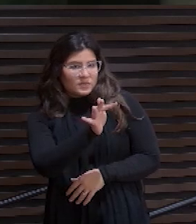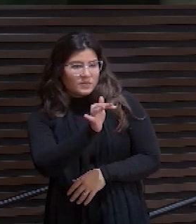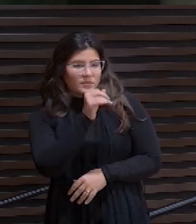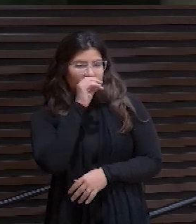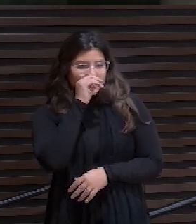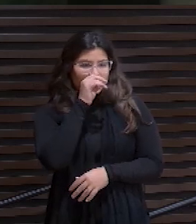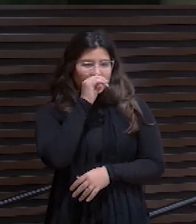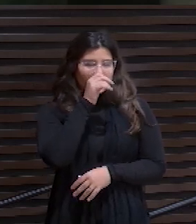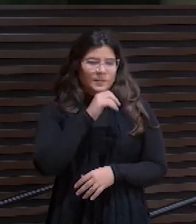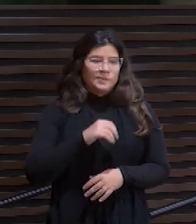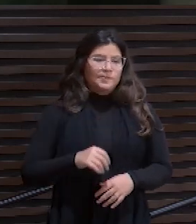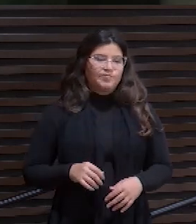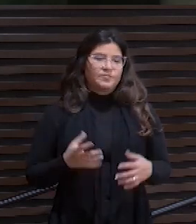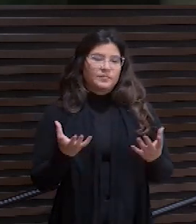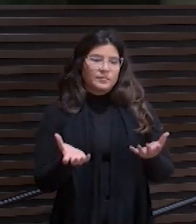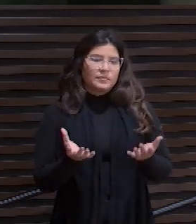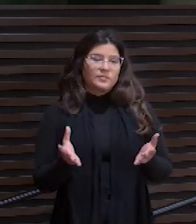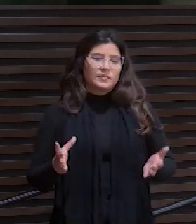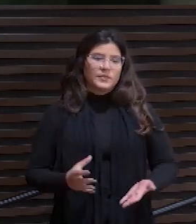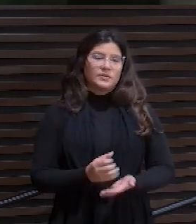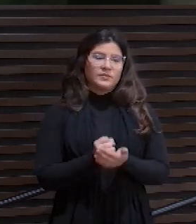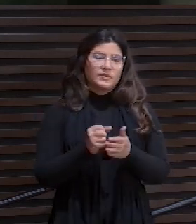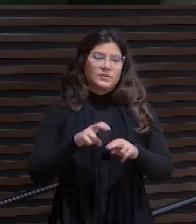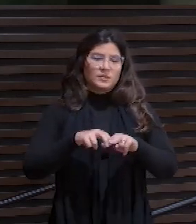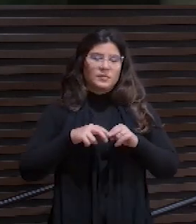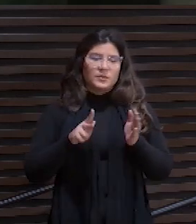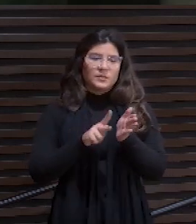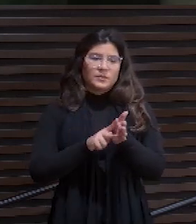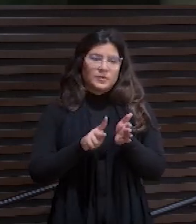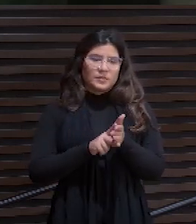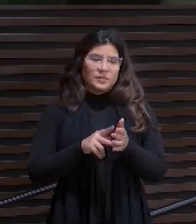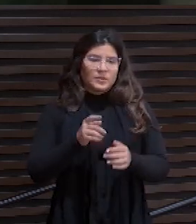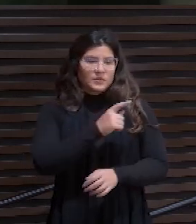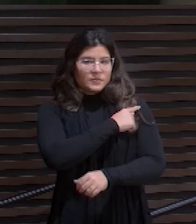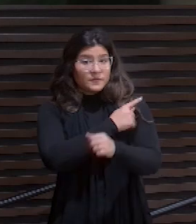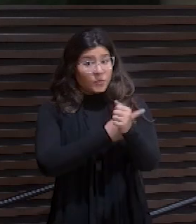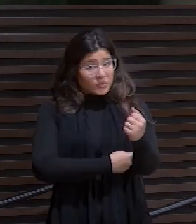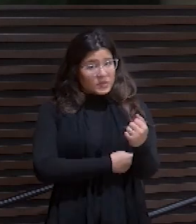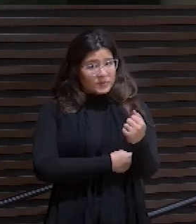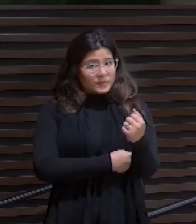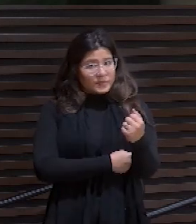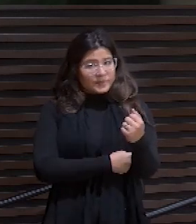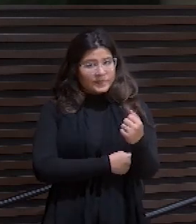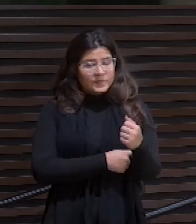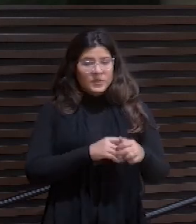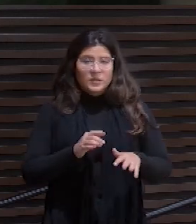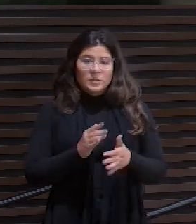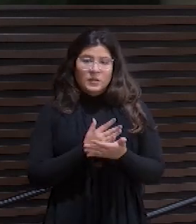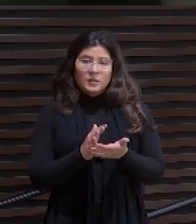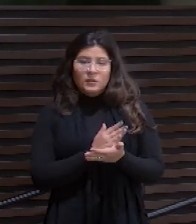próprias forças, uma vida piedosa, entre aspas, pelas próprias forças. Então, alguns discípulos de